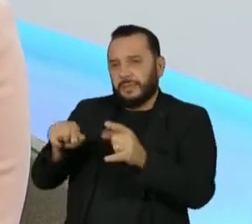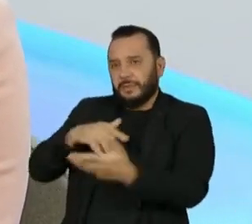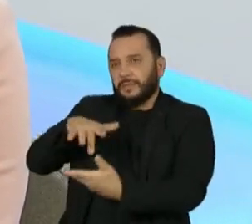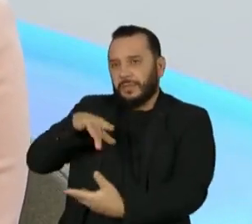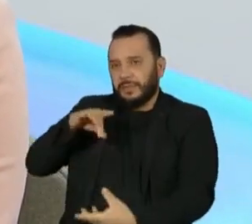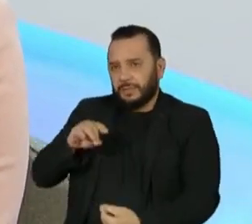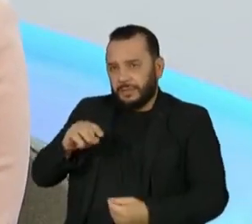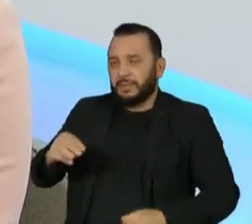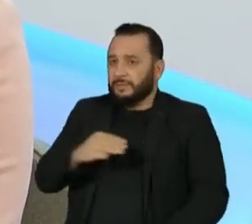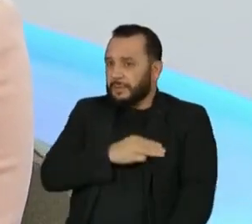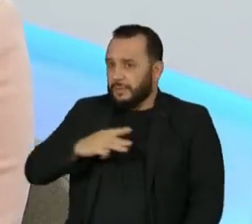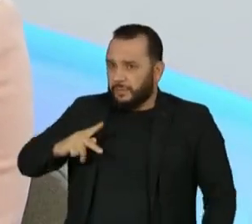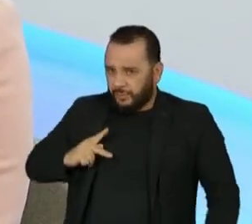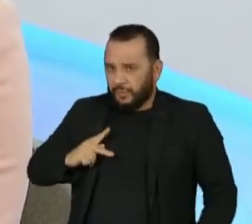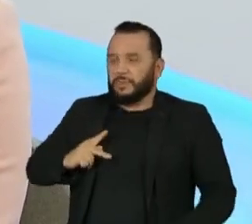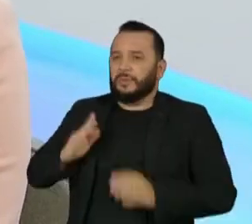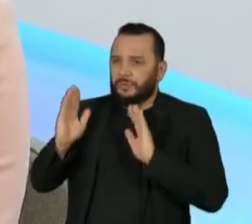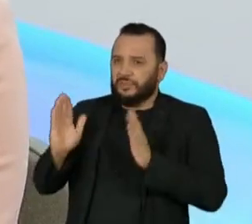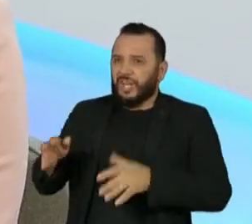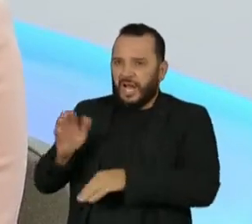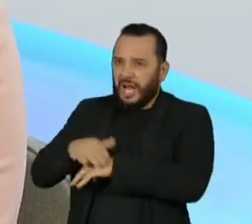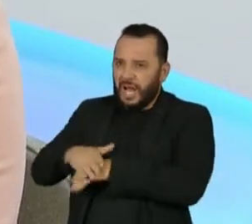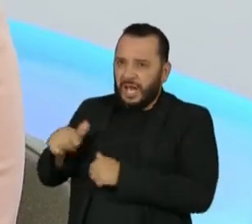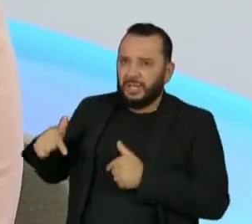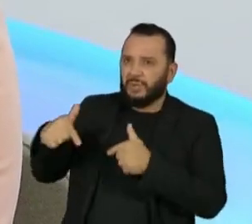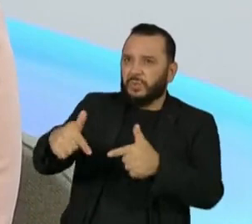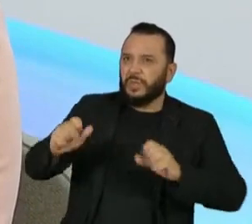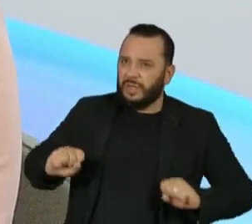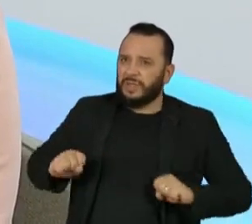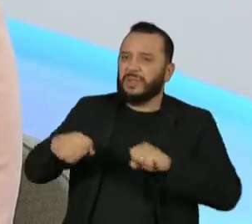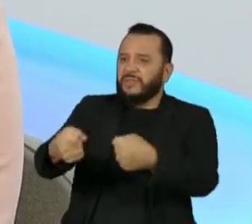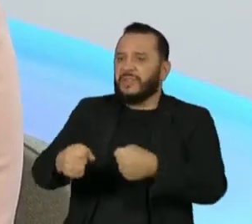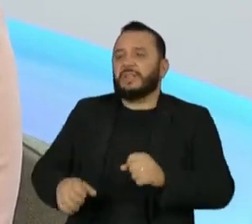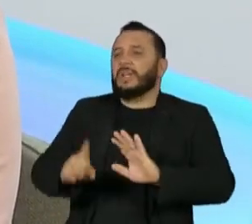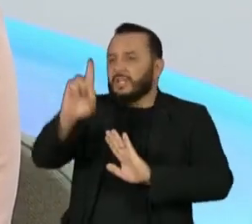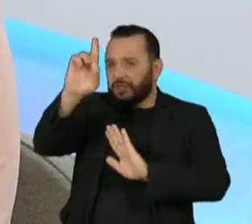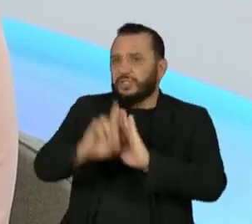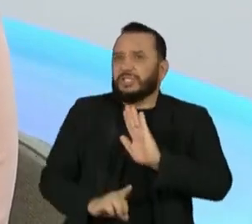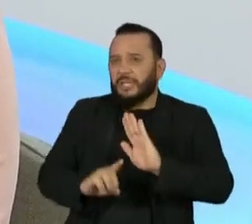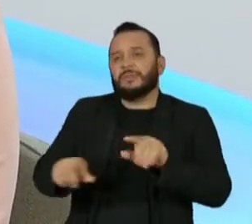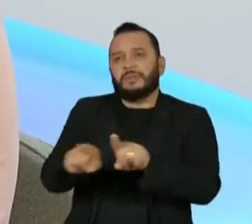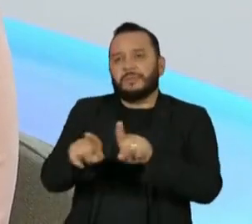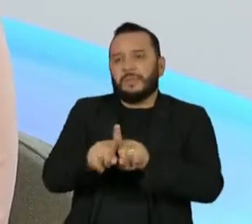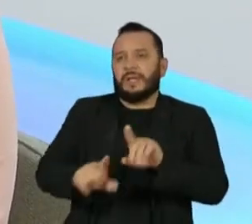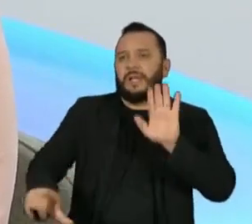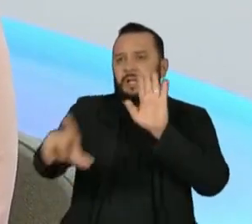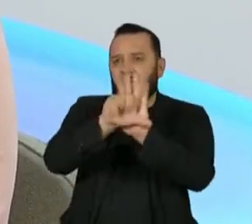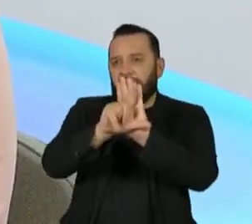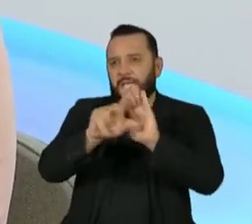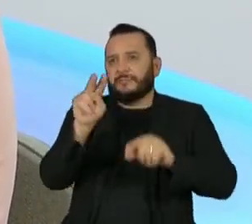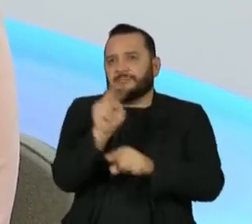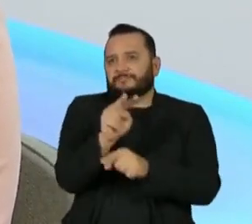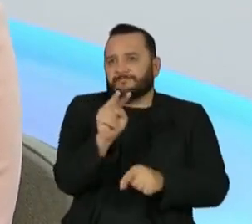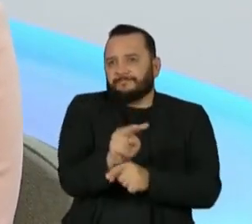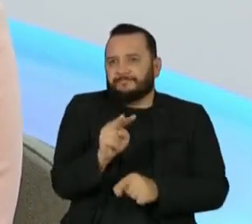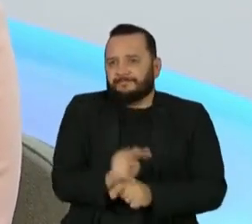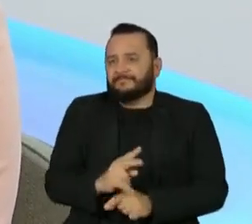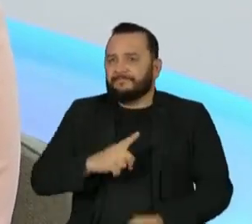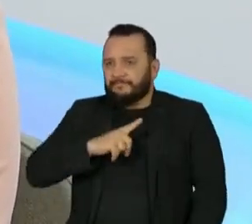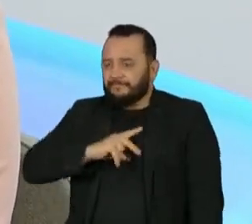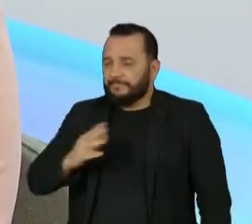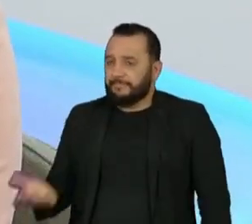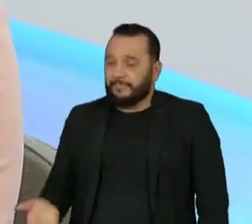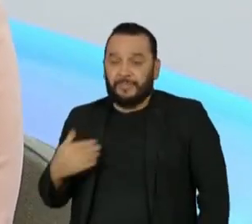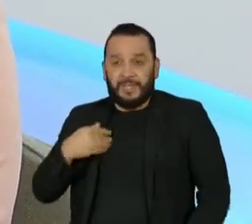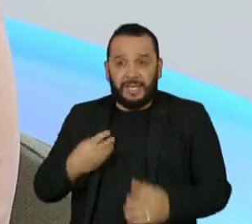ele tem, por obrigação constitucional, defender o Estado de Direito, o regime de leis, as leis vigentes. Quando foi instaurado